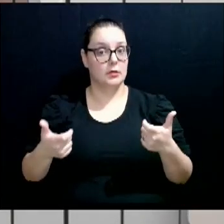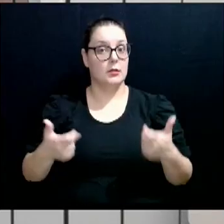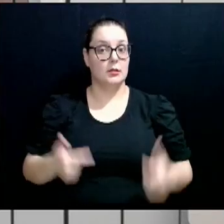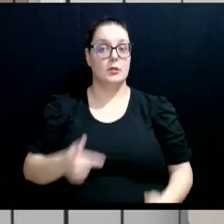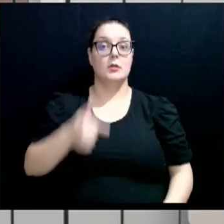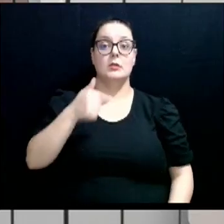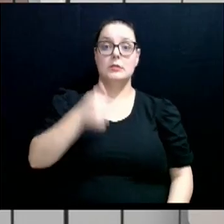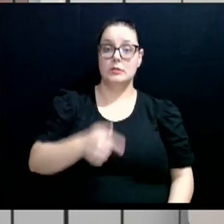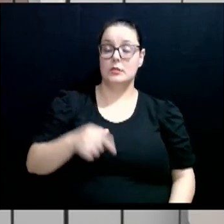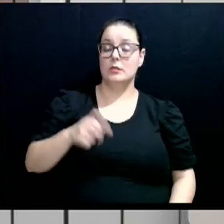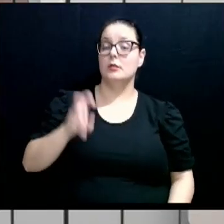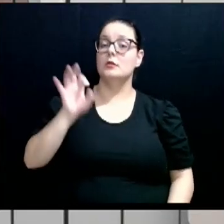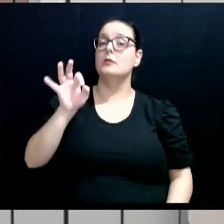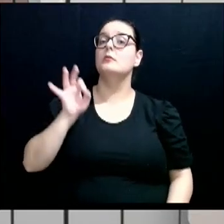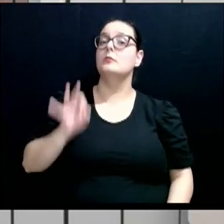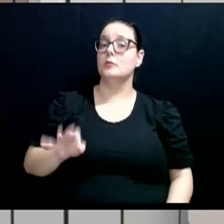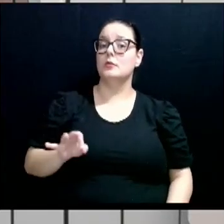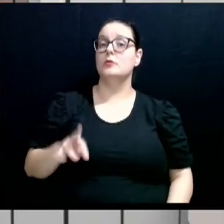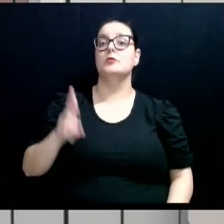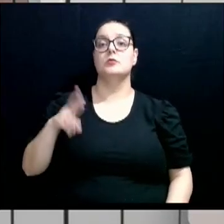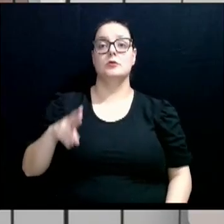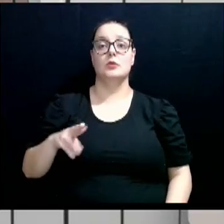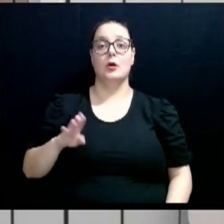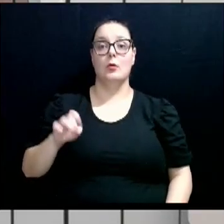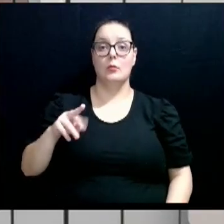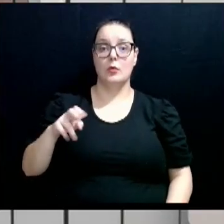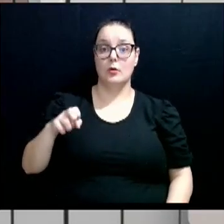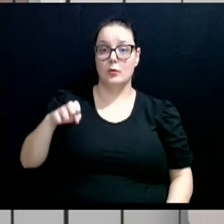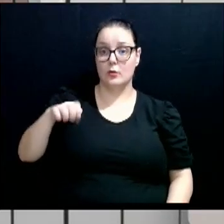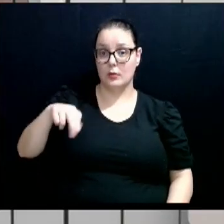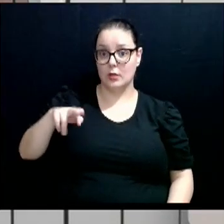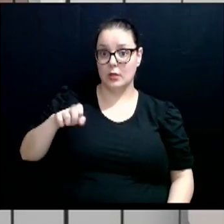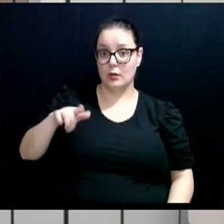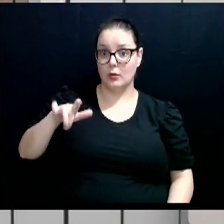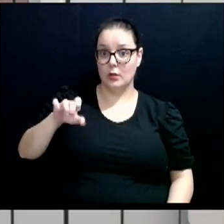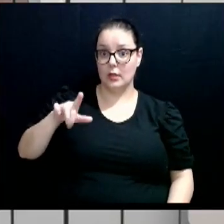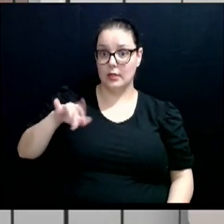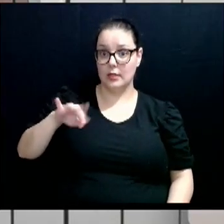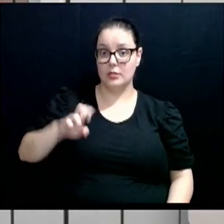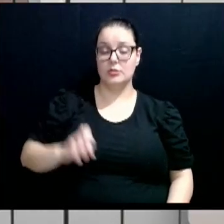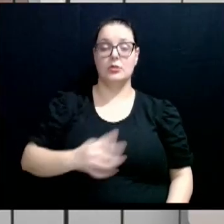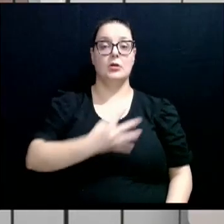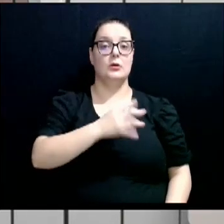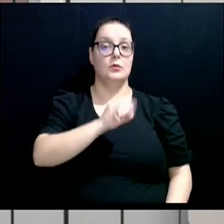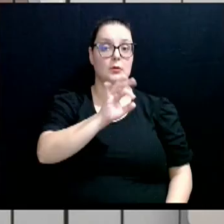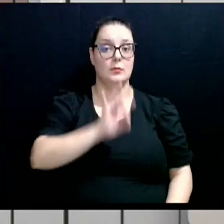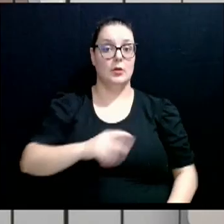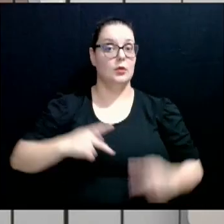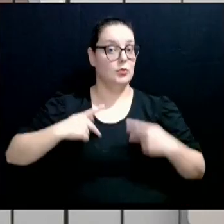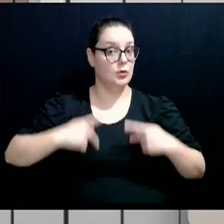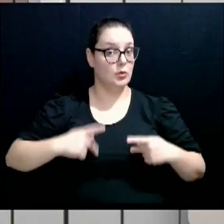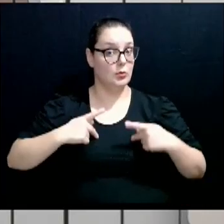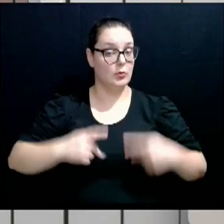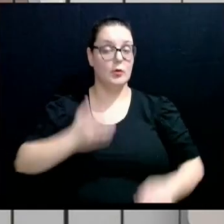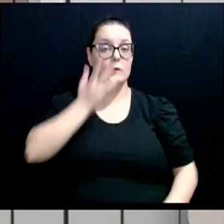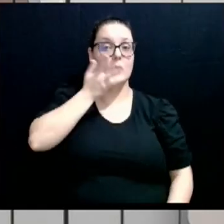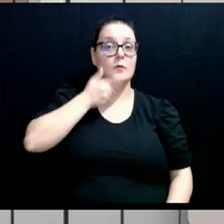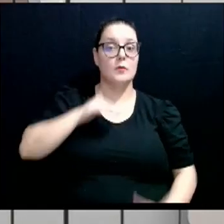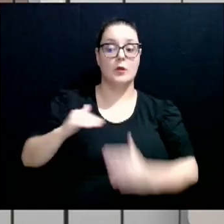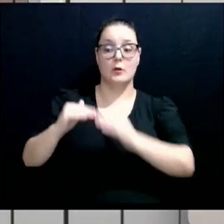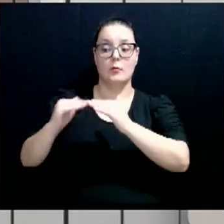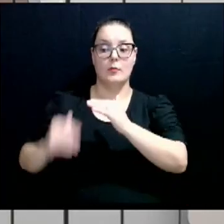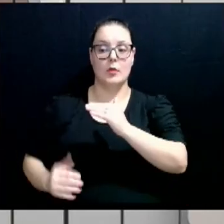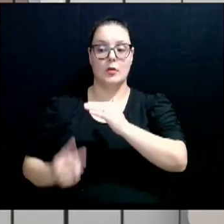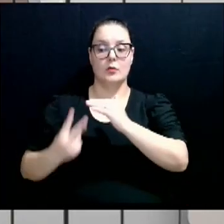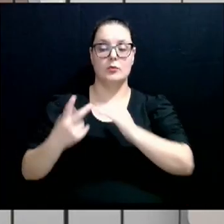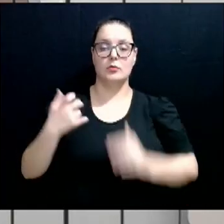75% dos casos de bronquiolite e 40% dos casos de pneumonia em crianças menores de 2 anos em todo